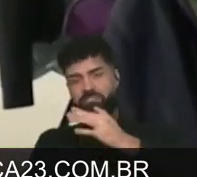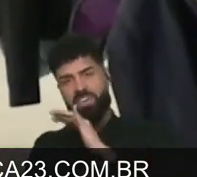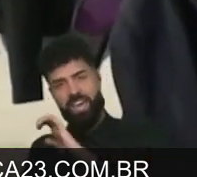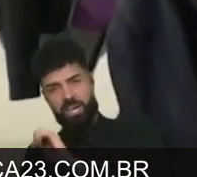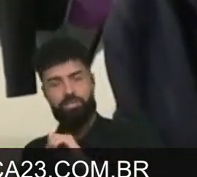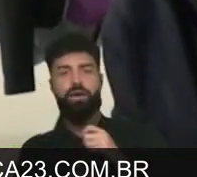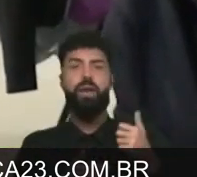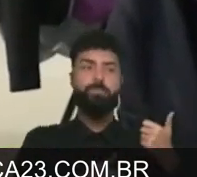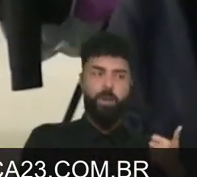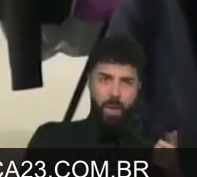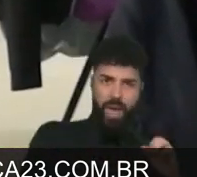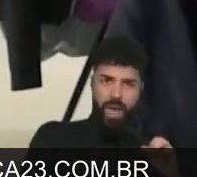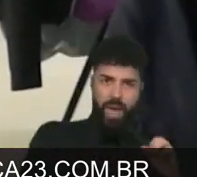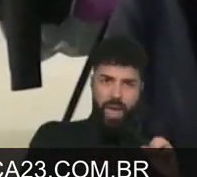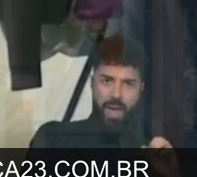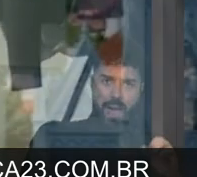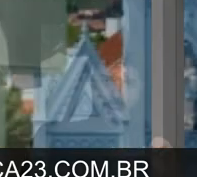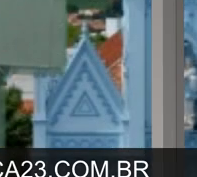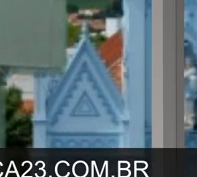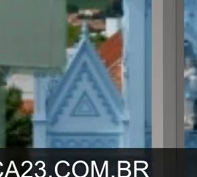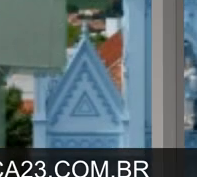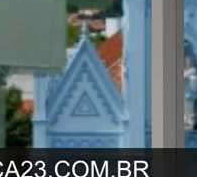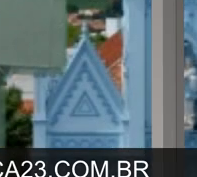de bolsa de ensino superior.